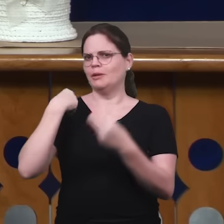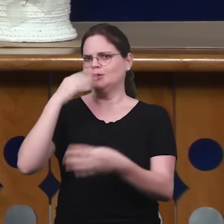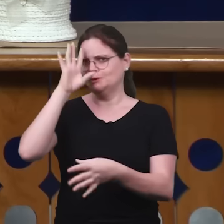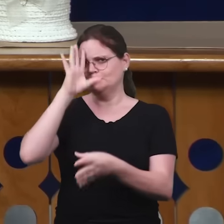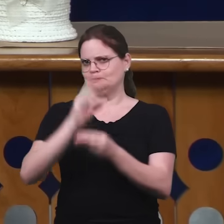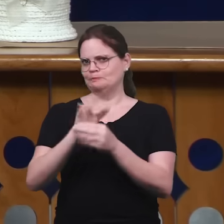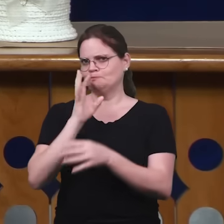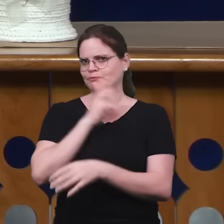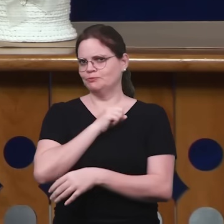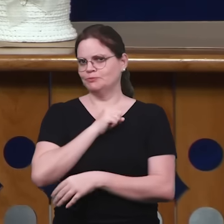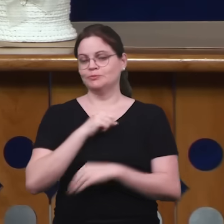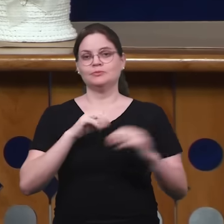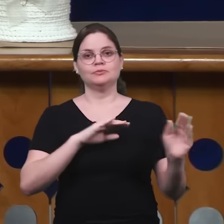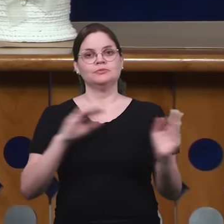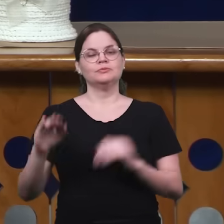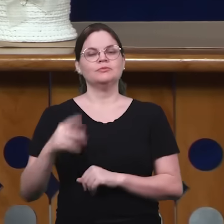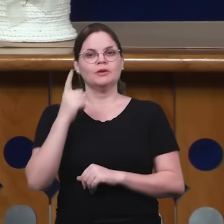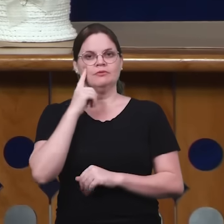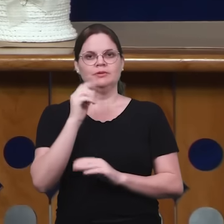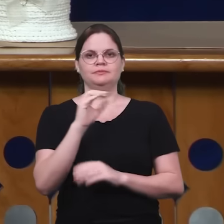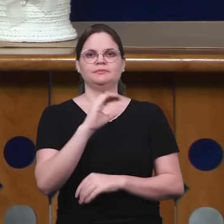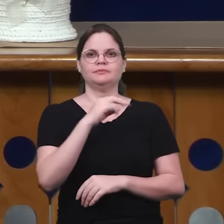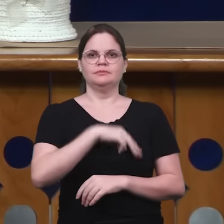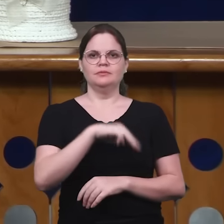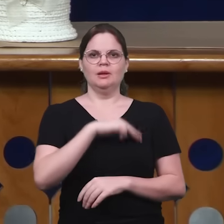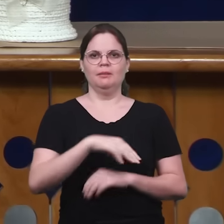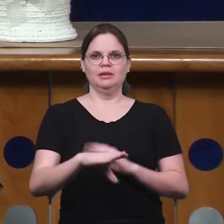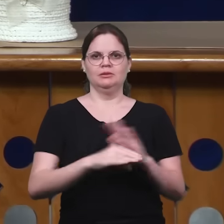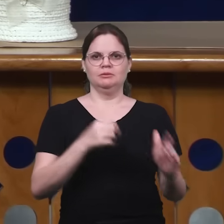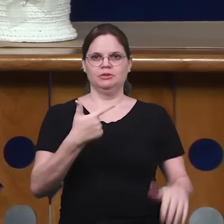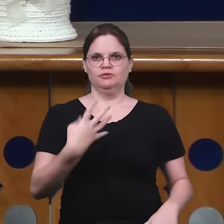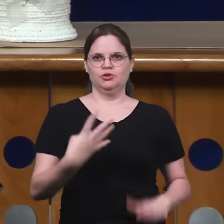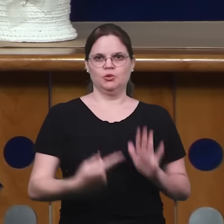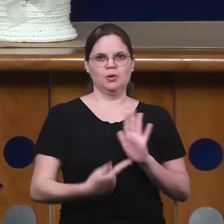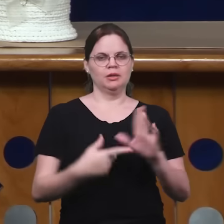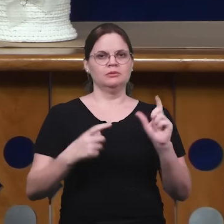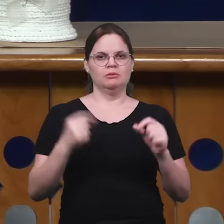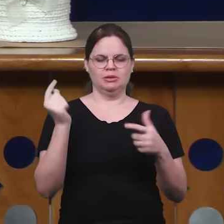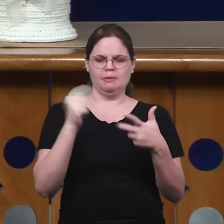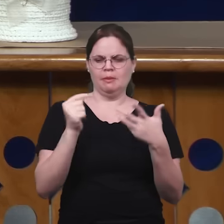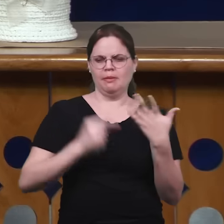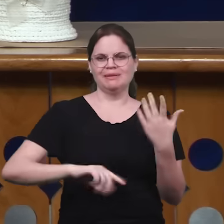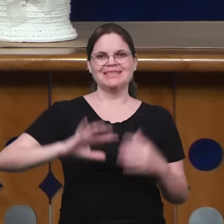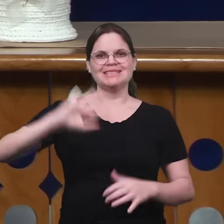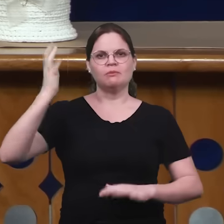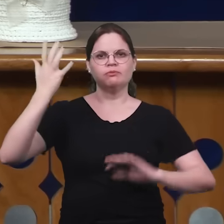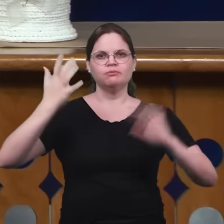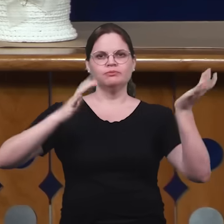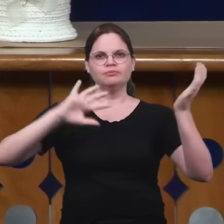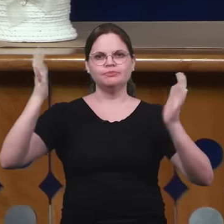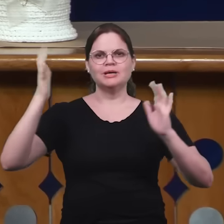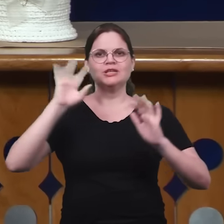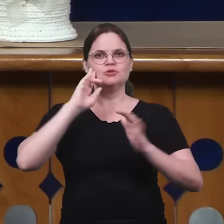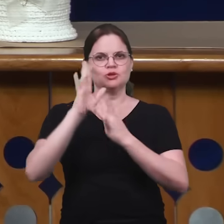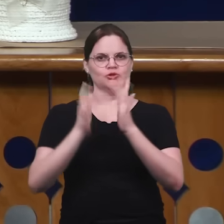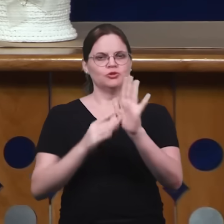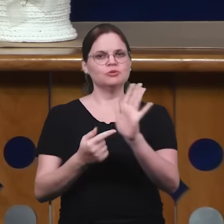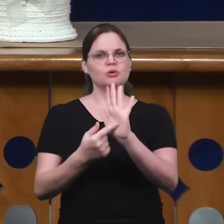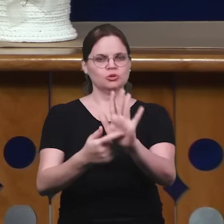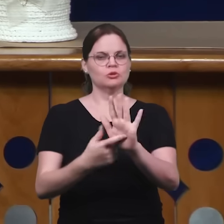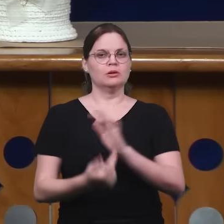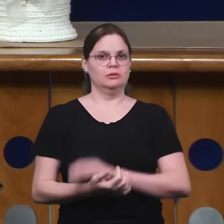capítulo 24 de Mateus, depois você pode ler, lá existem vários sinais que o próprio Senhor Jesus deixou